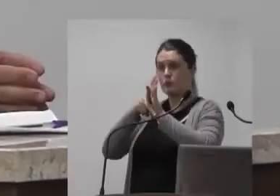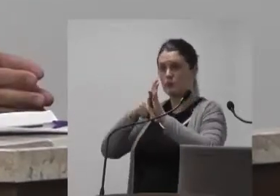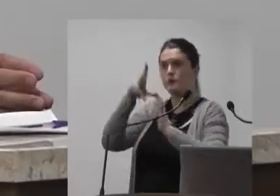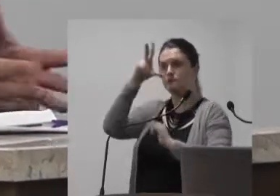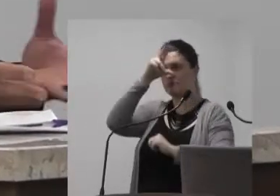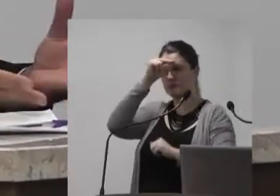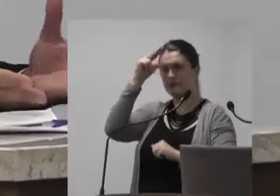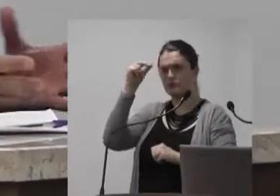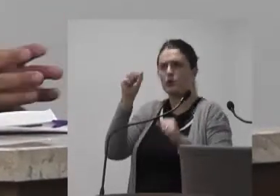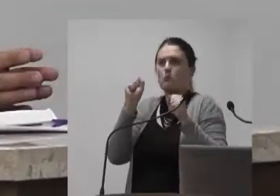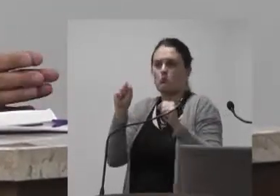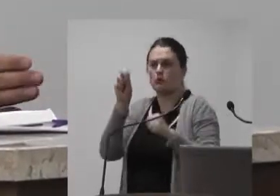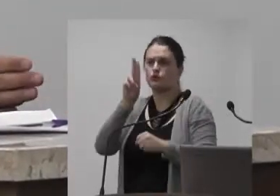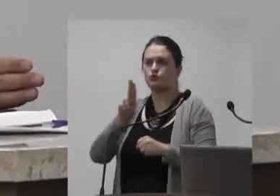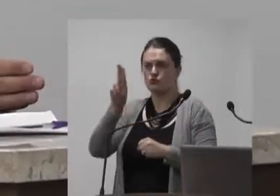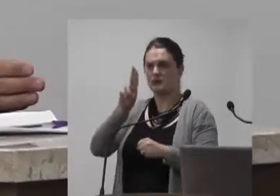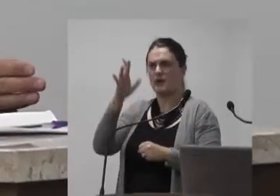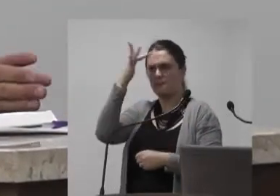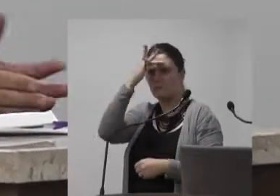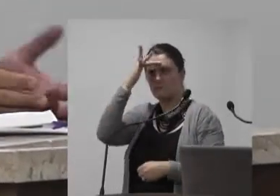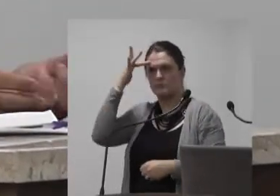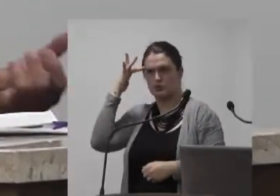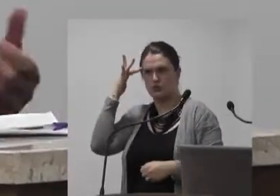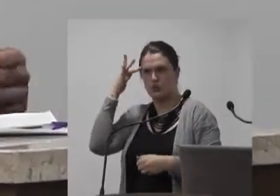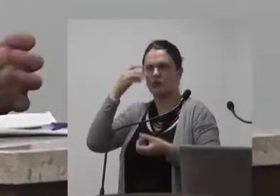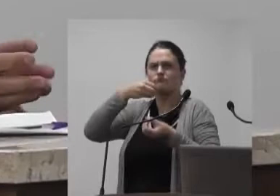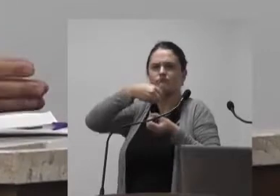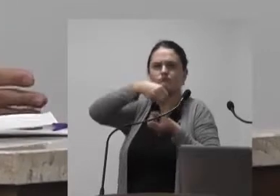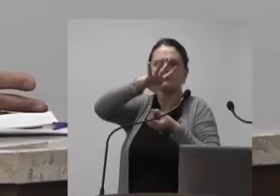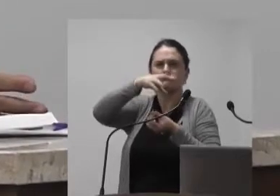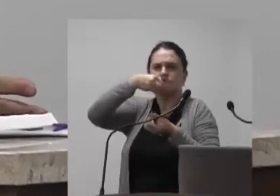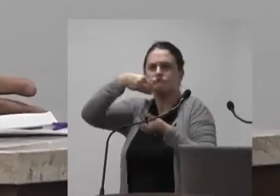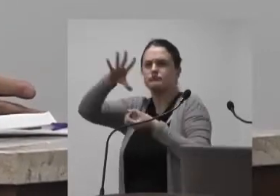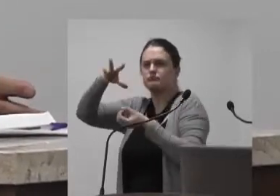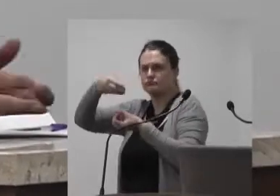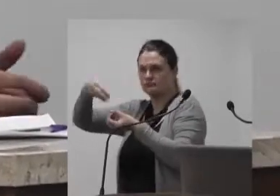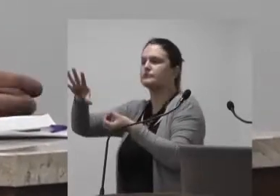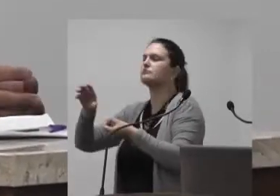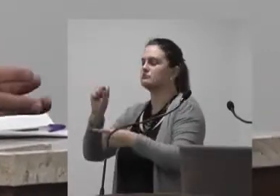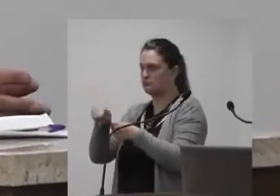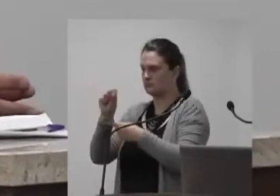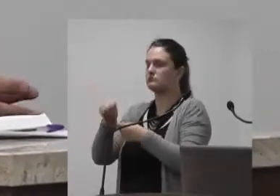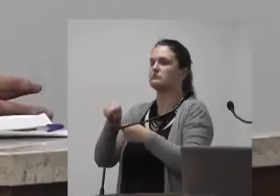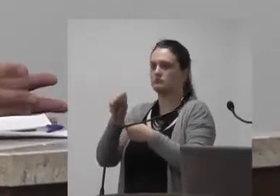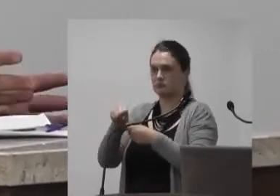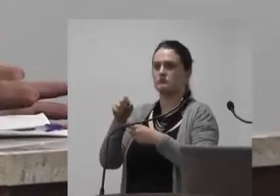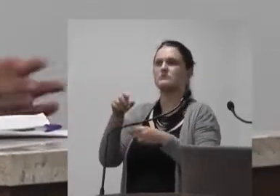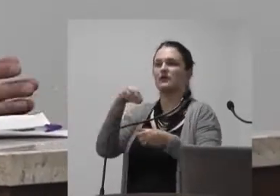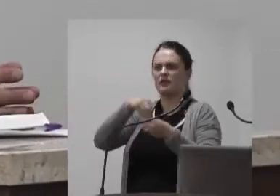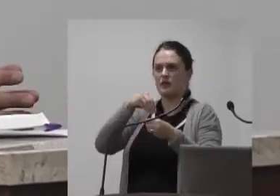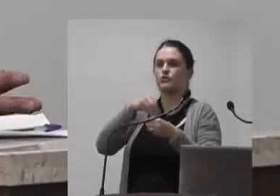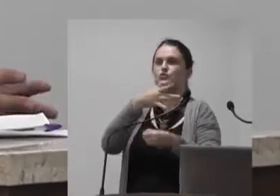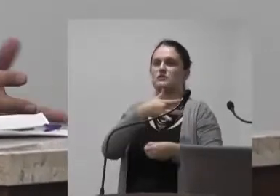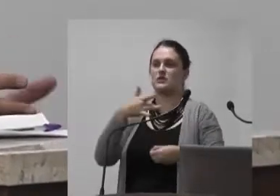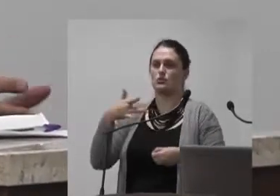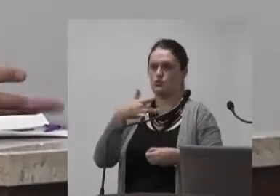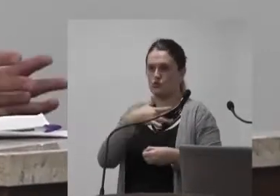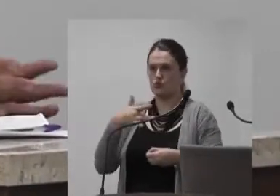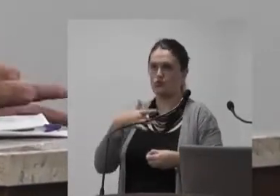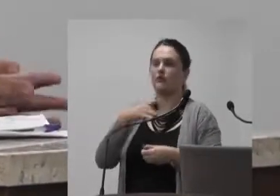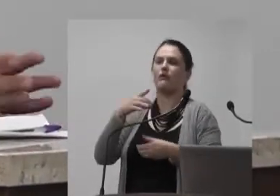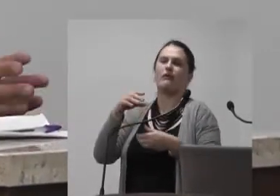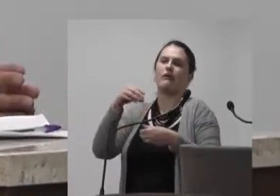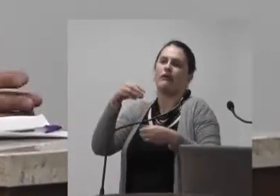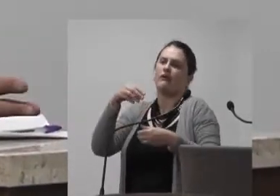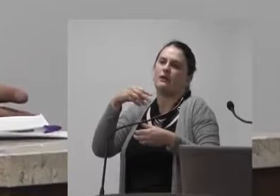pode usar essa pessoa para divulgar as suas campanhas, seja na área de saúde, como